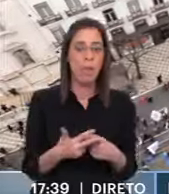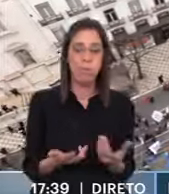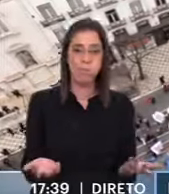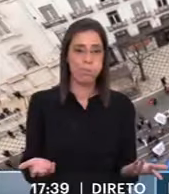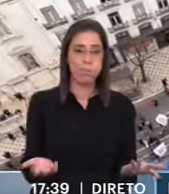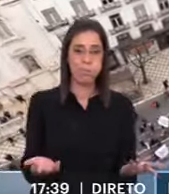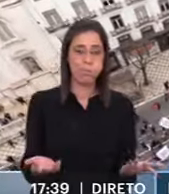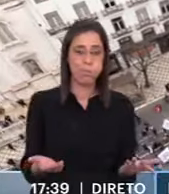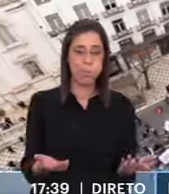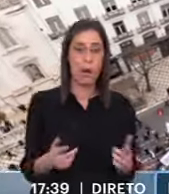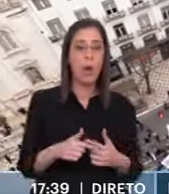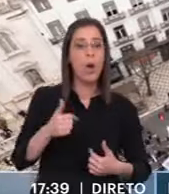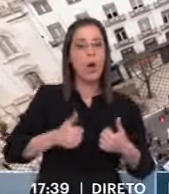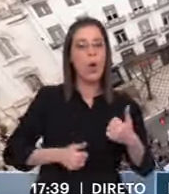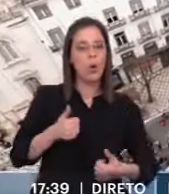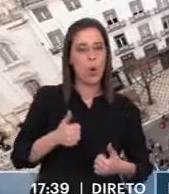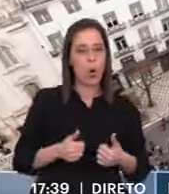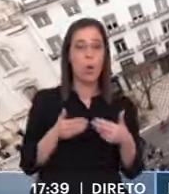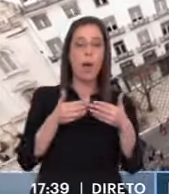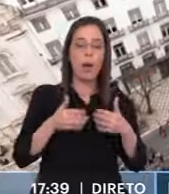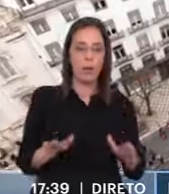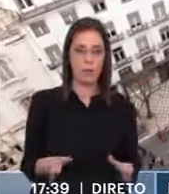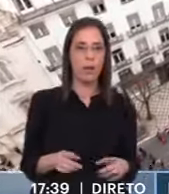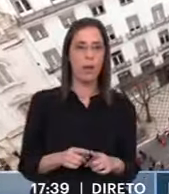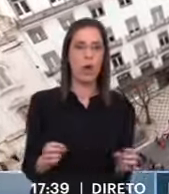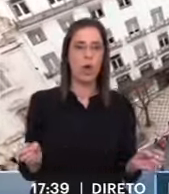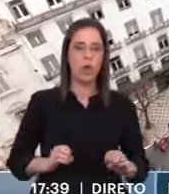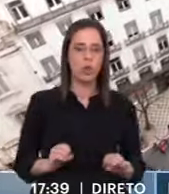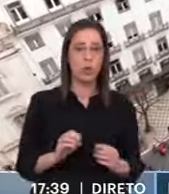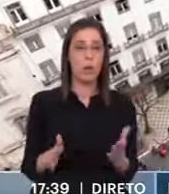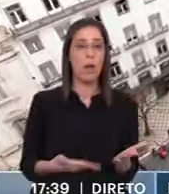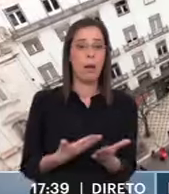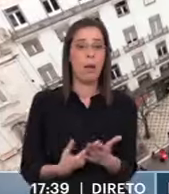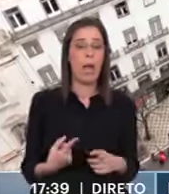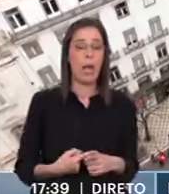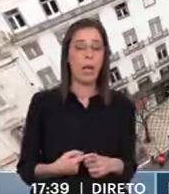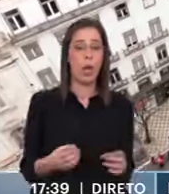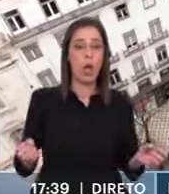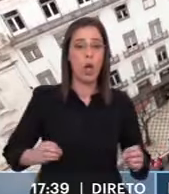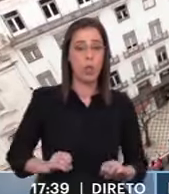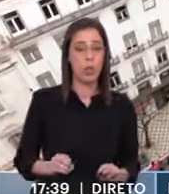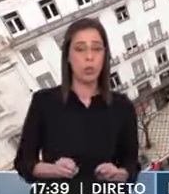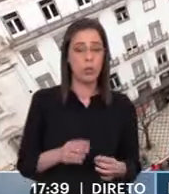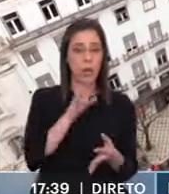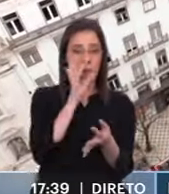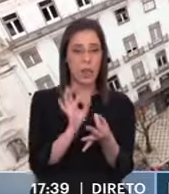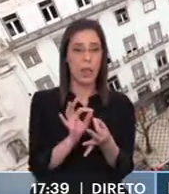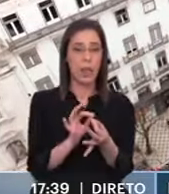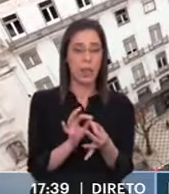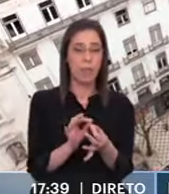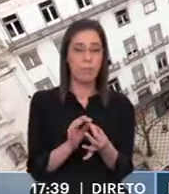até porque os concursos que foram lançados não tiveram candidatos interessados, dado o baixo valor